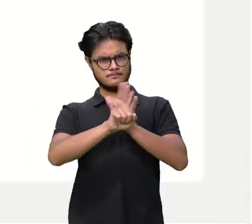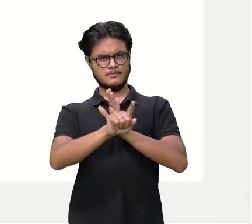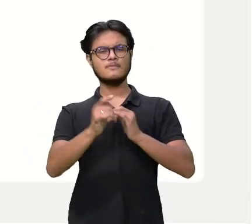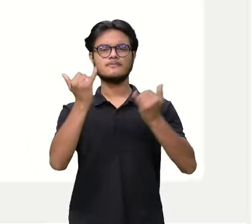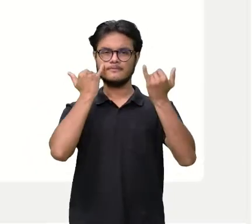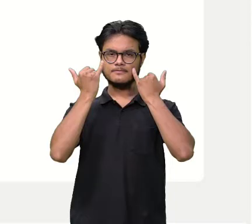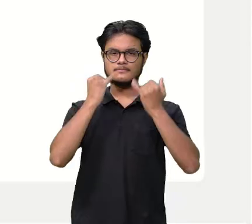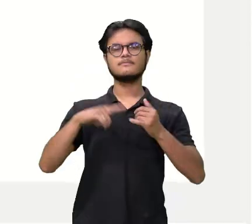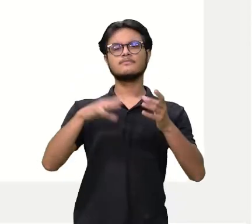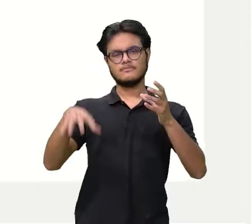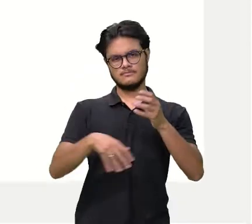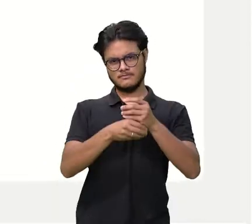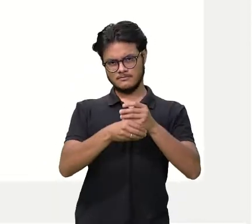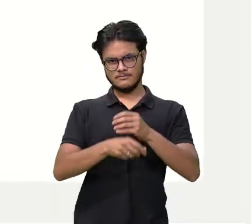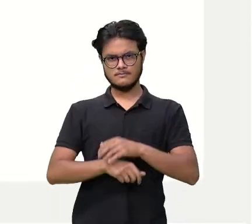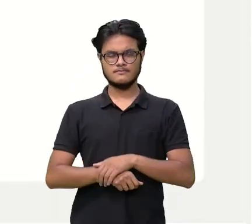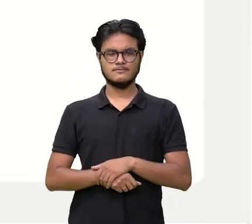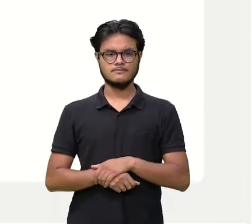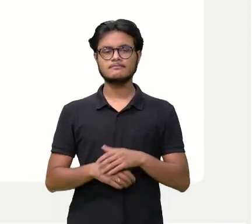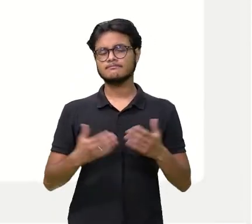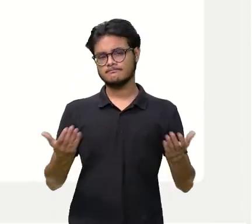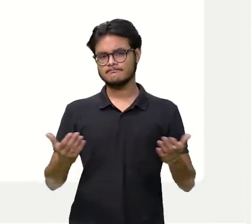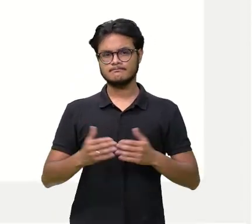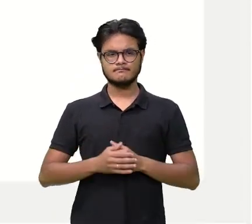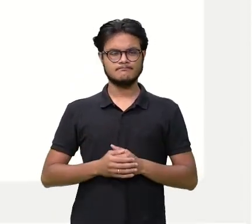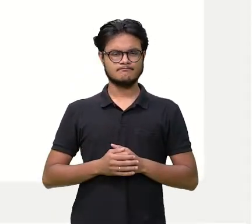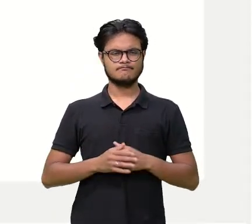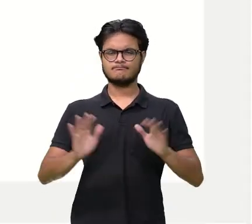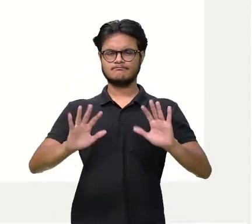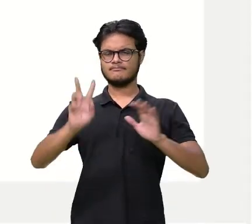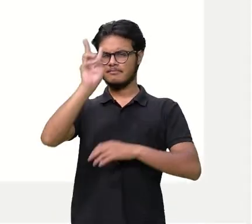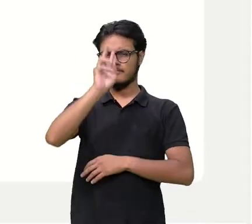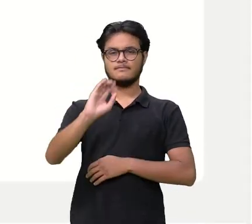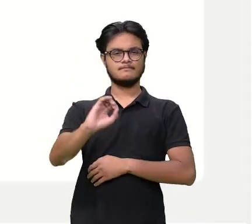da questão. Então, geralmente, a gente não precisa lembrar.